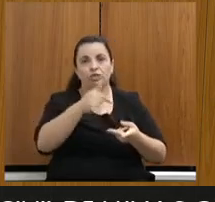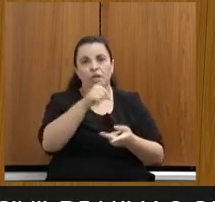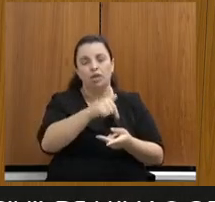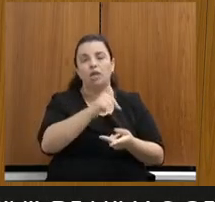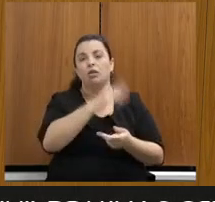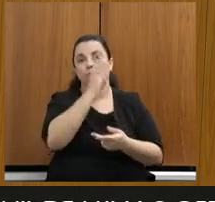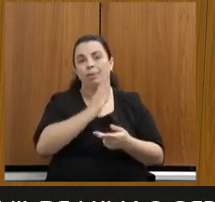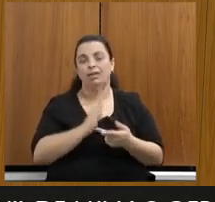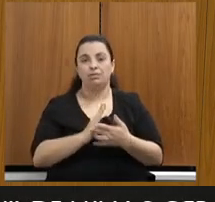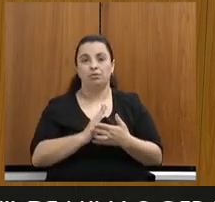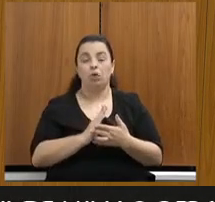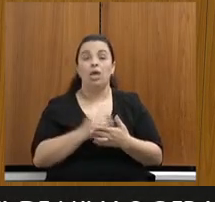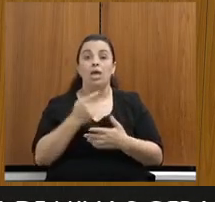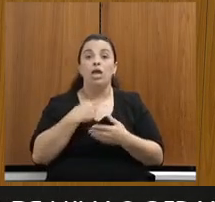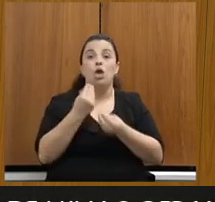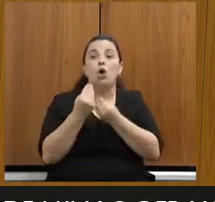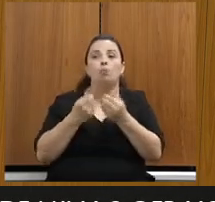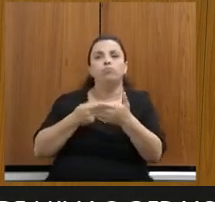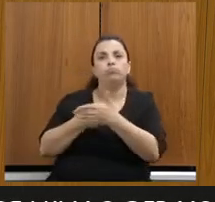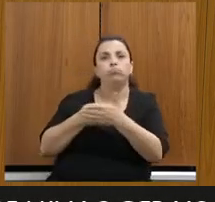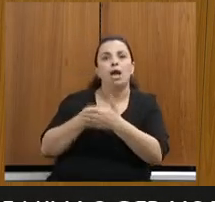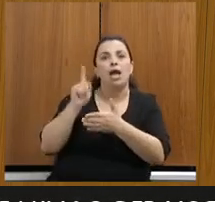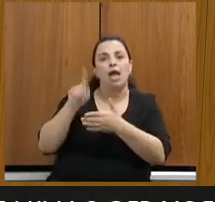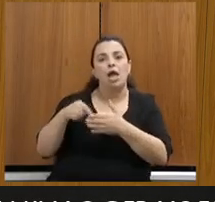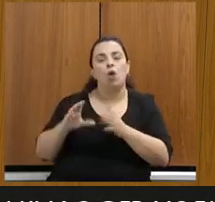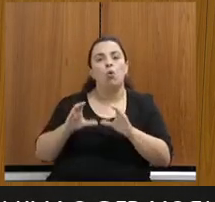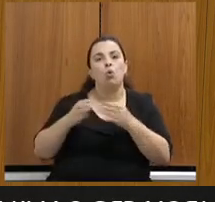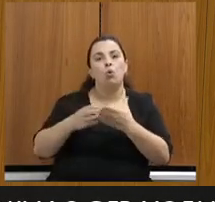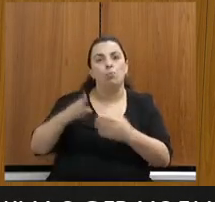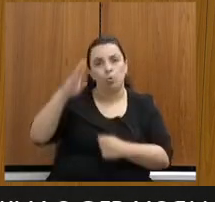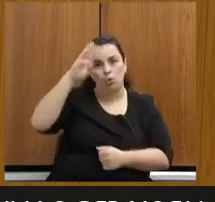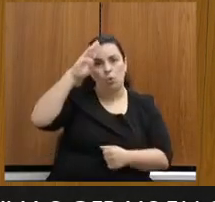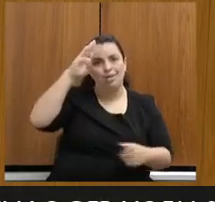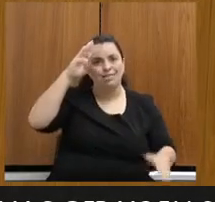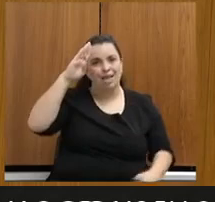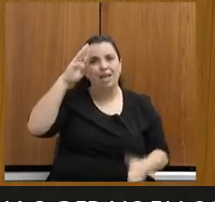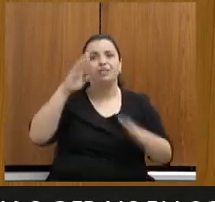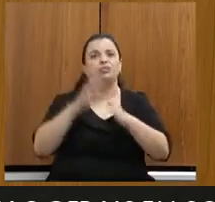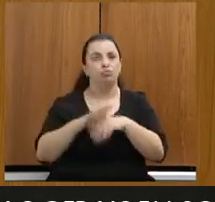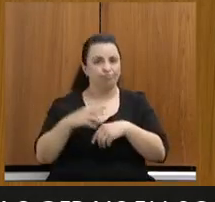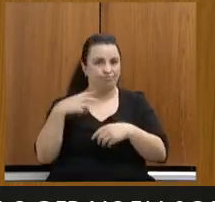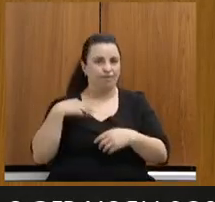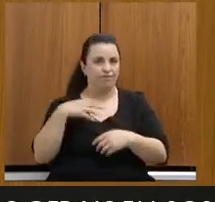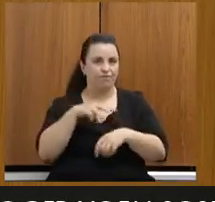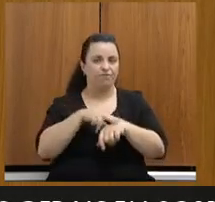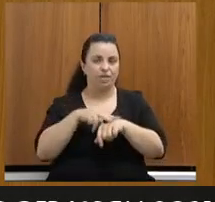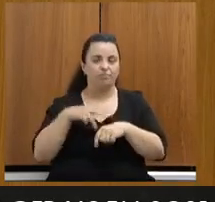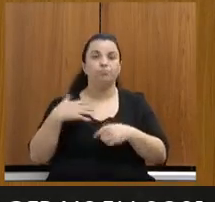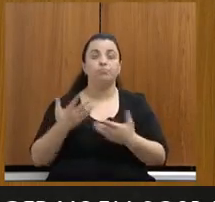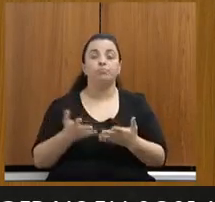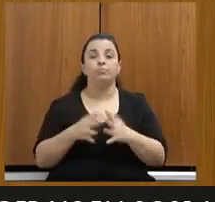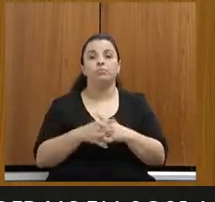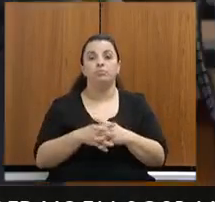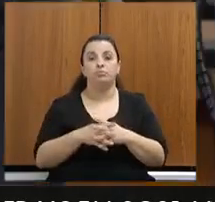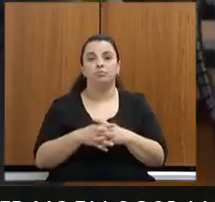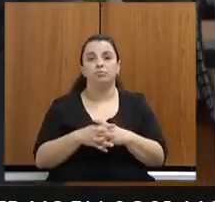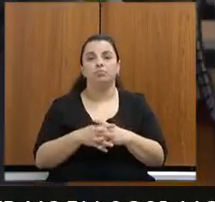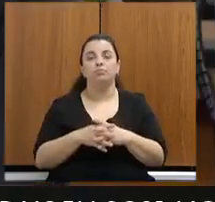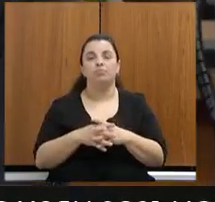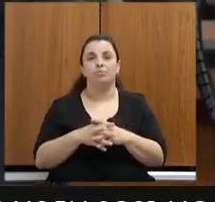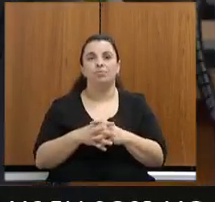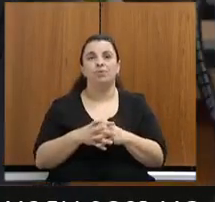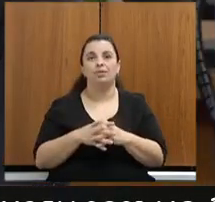combate era um exército um pelotão apenas né então Rodrigo ter minha meta melhor que horas Acho até